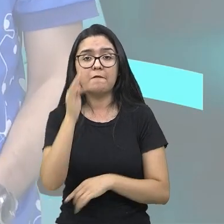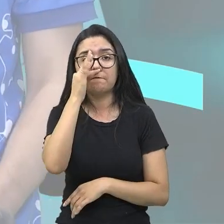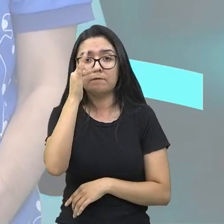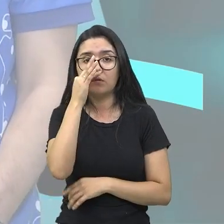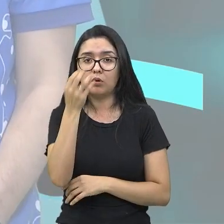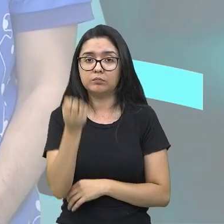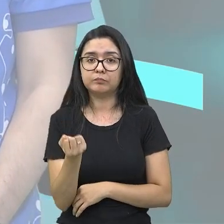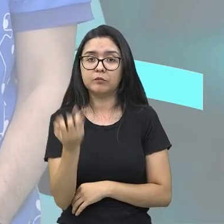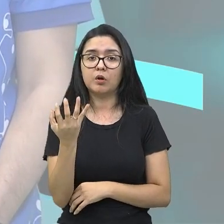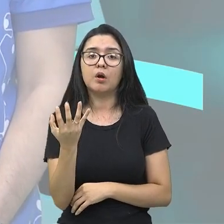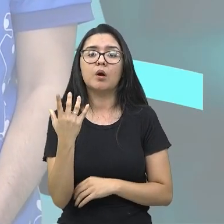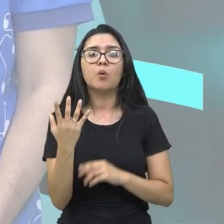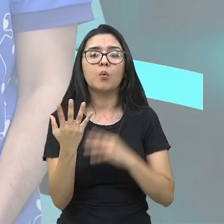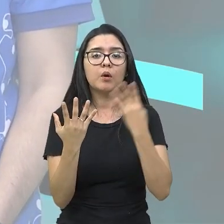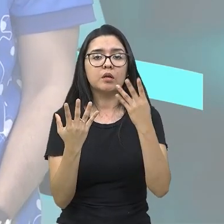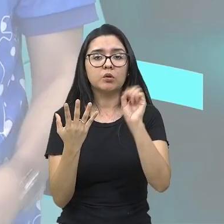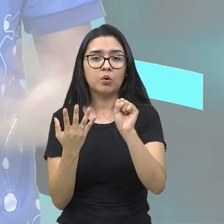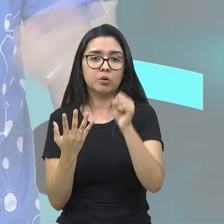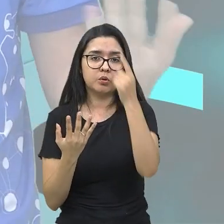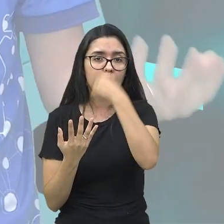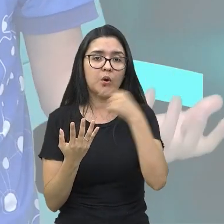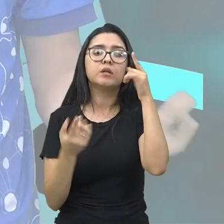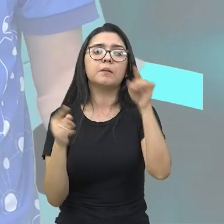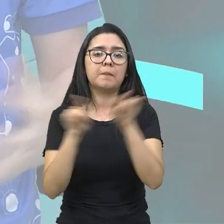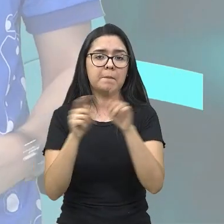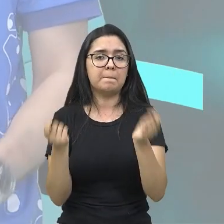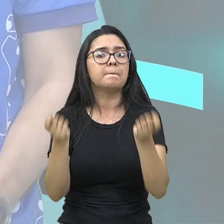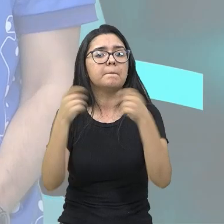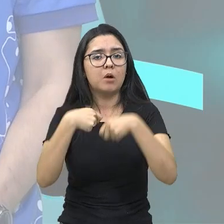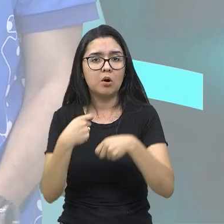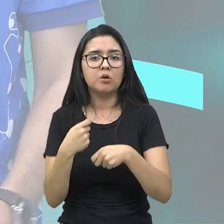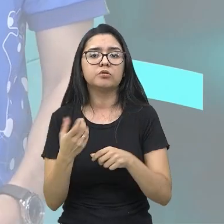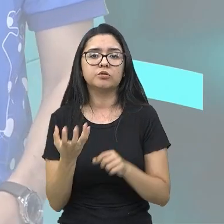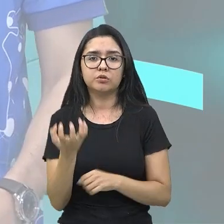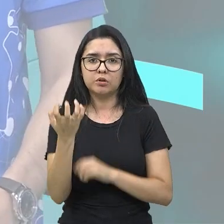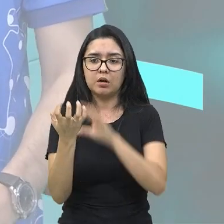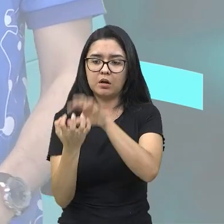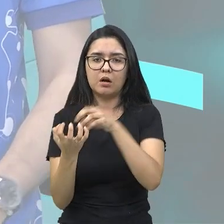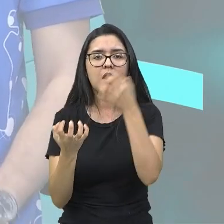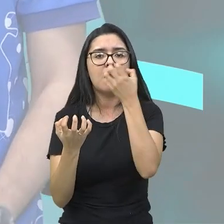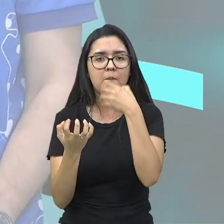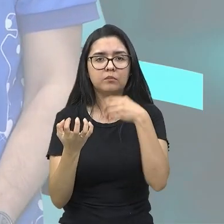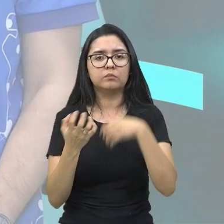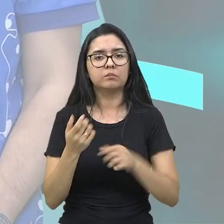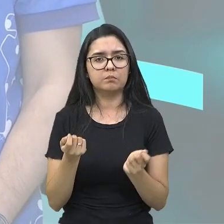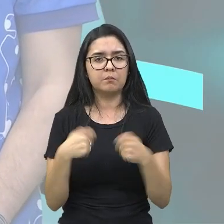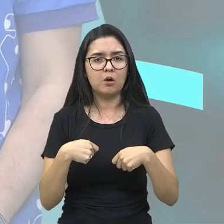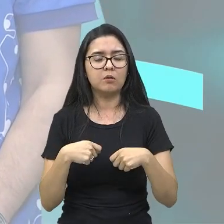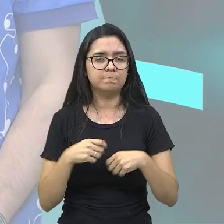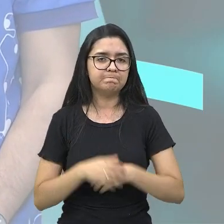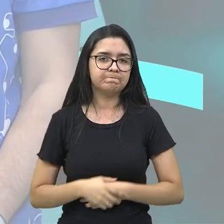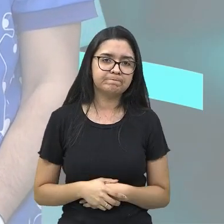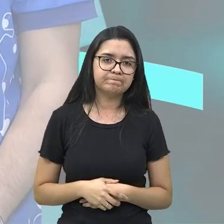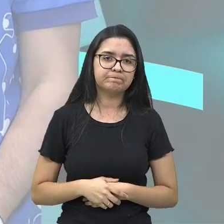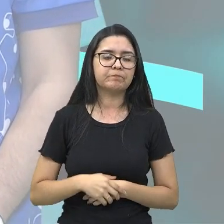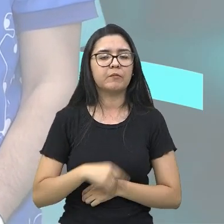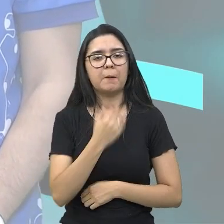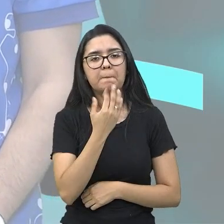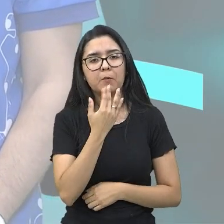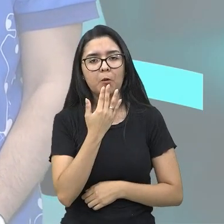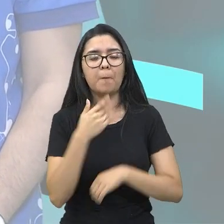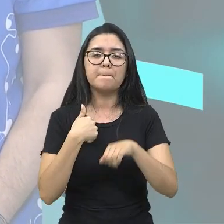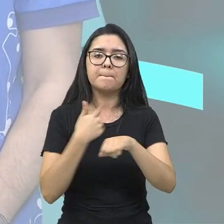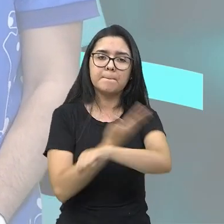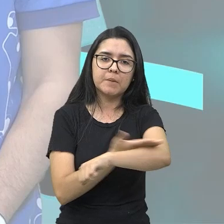sobrevive por 48 horas, também é comestível. Nas primeiras 24 horas ela é branca, nas posteriores, nas outras 24